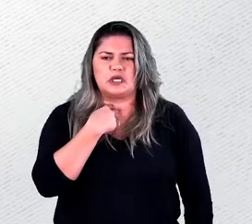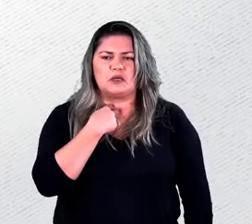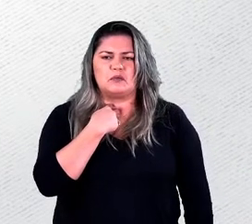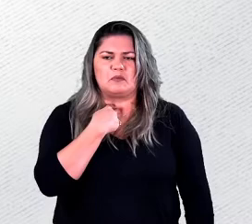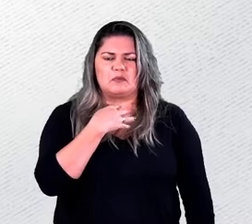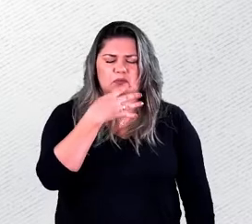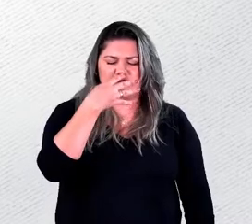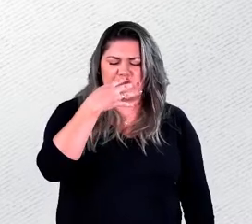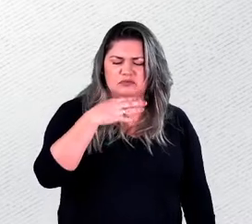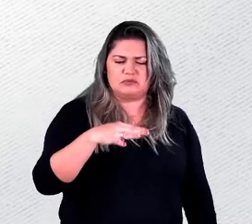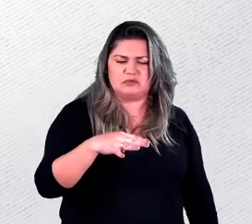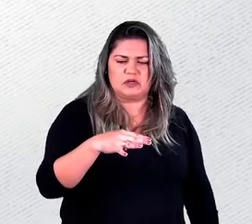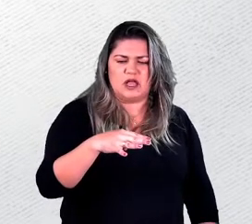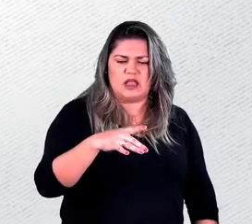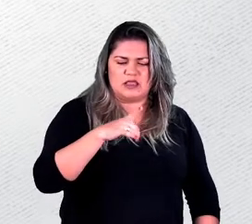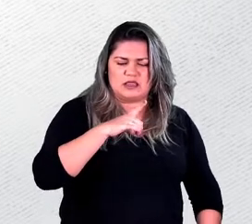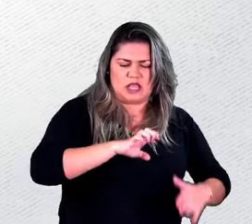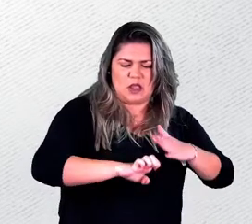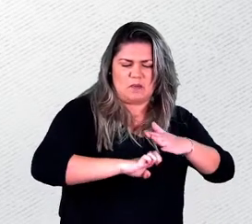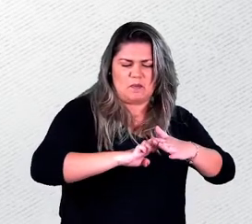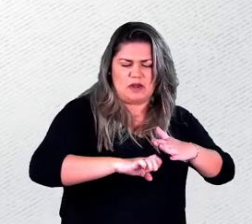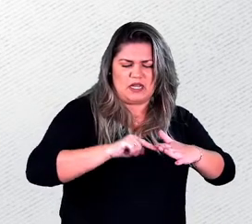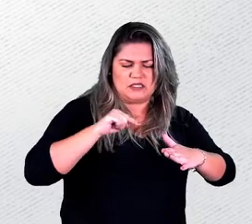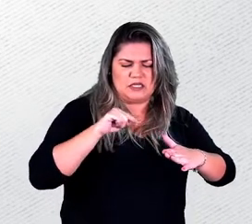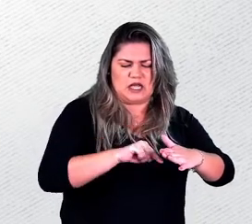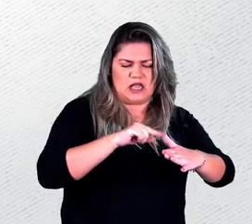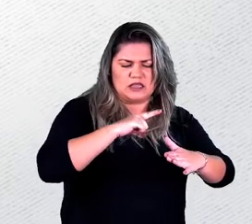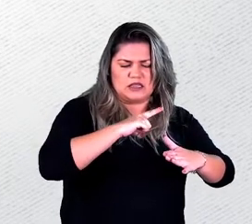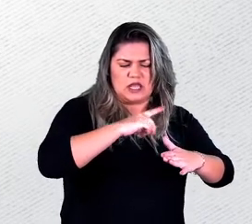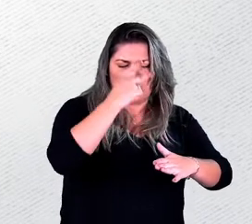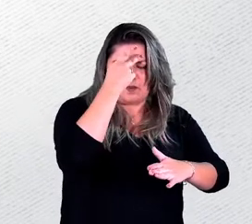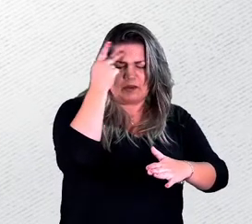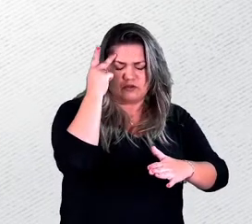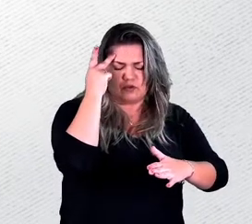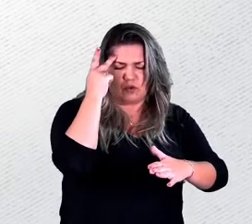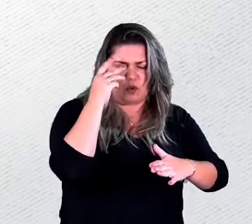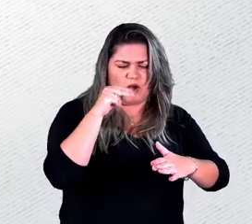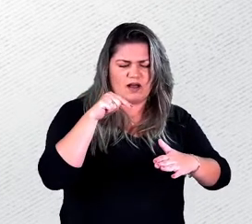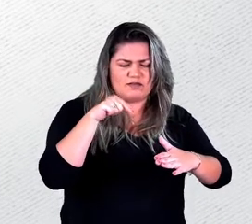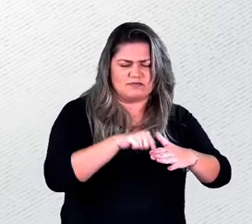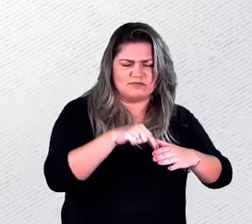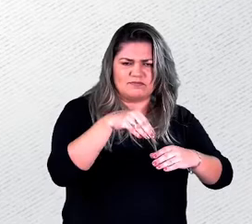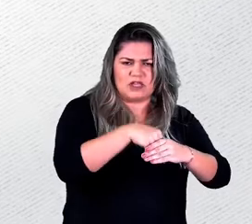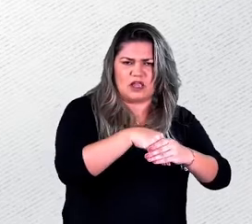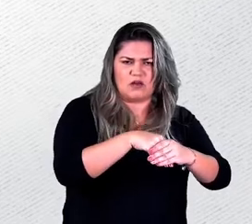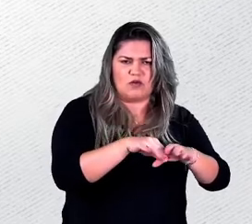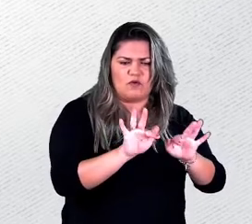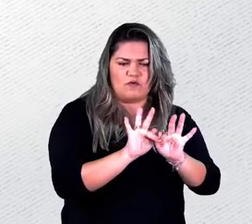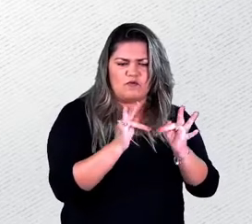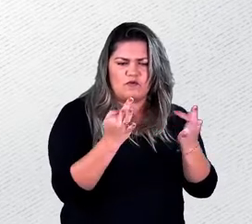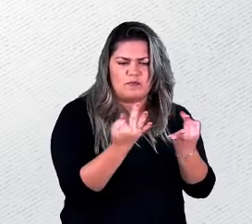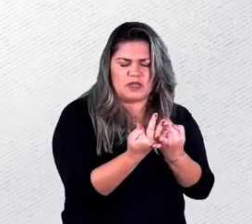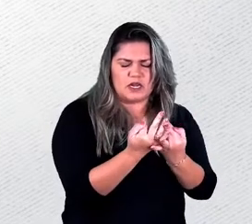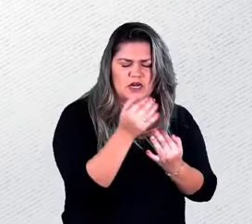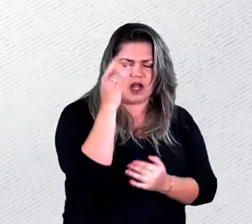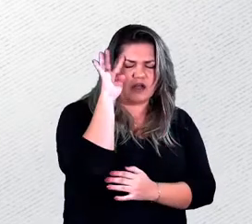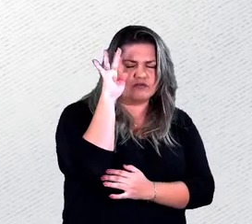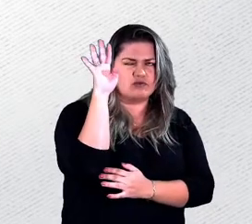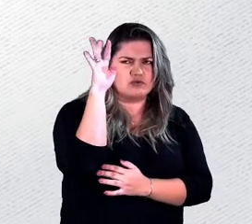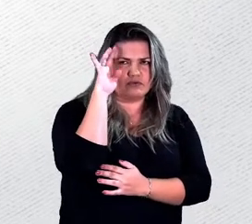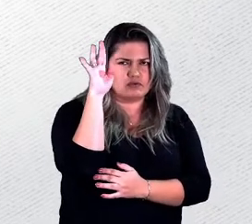por trás as empresas a pessoas famílias e sonhos e